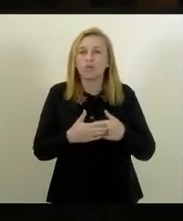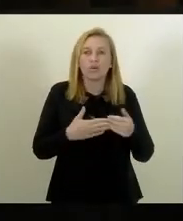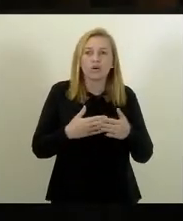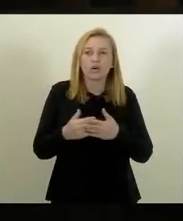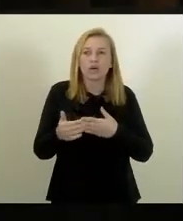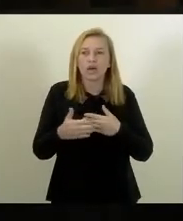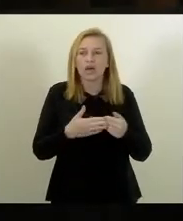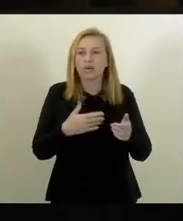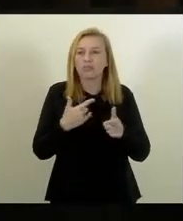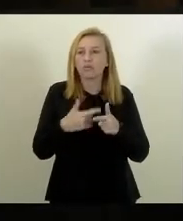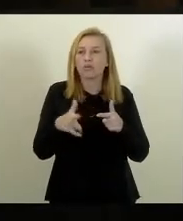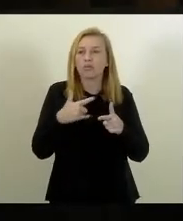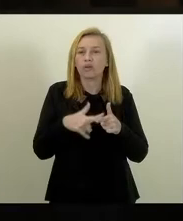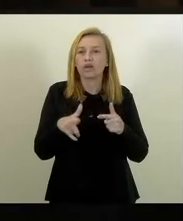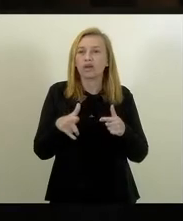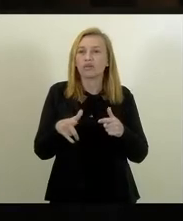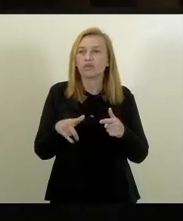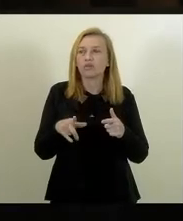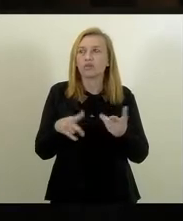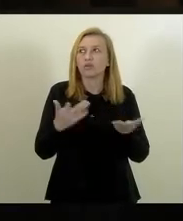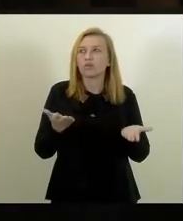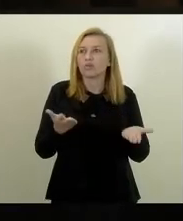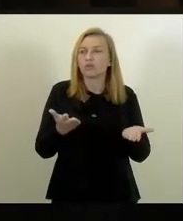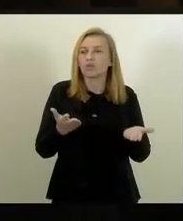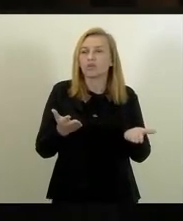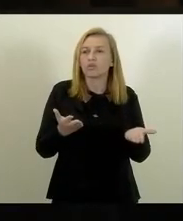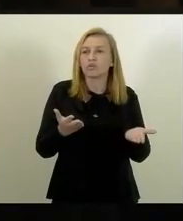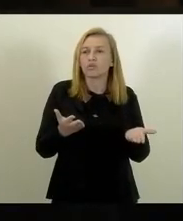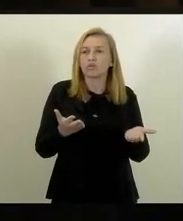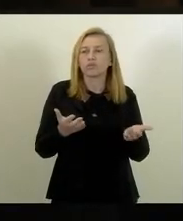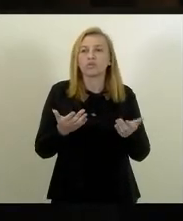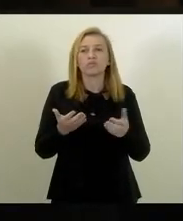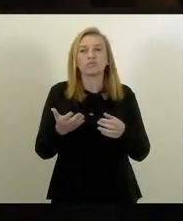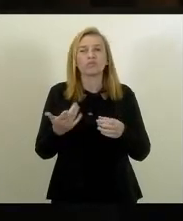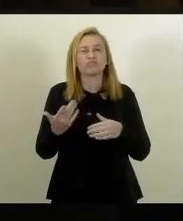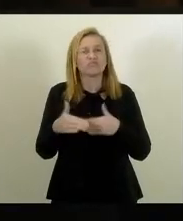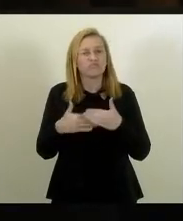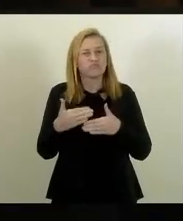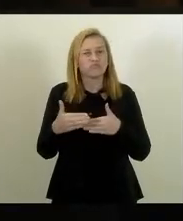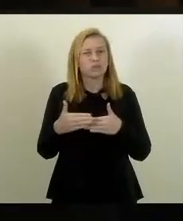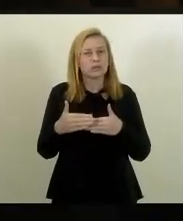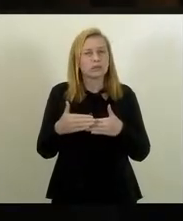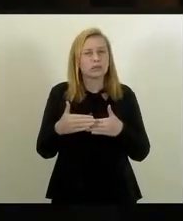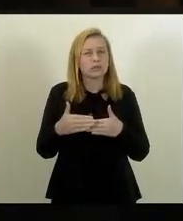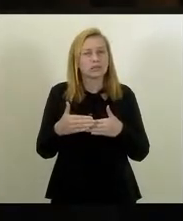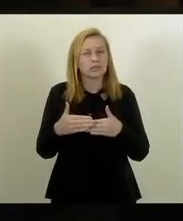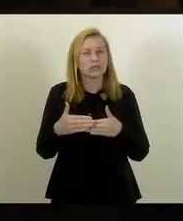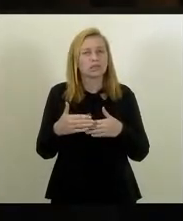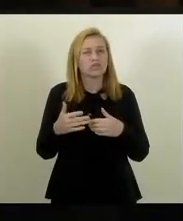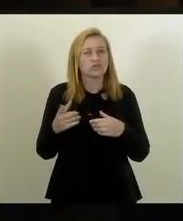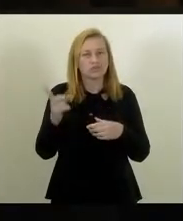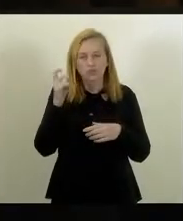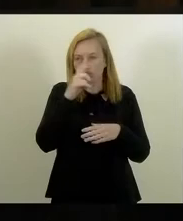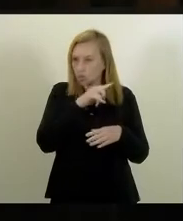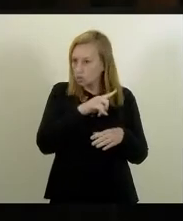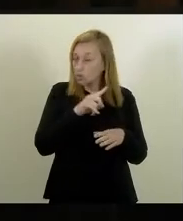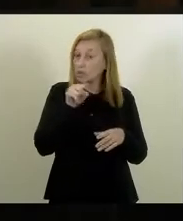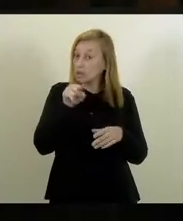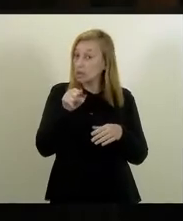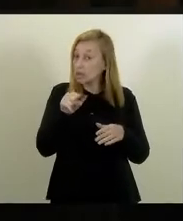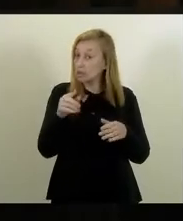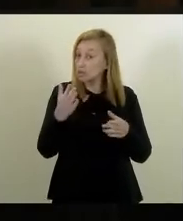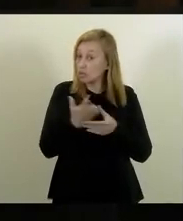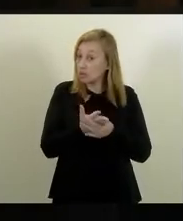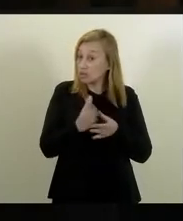um problema, ou ajuizando, ou processos ajuizados. E esse processo